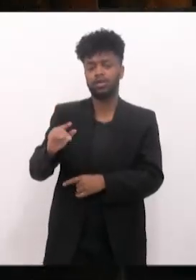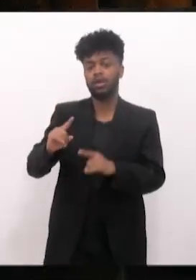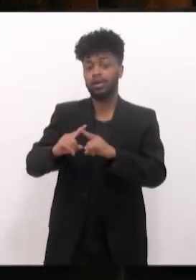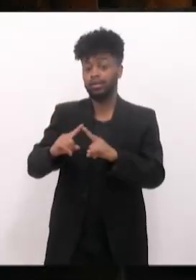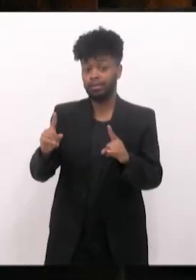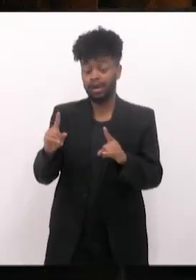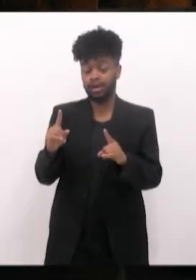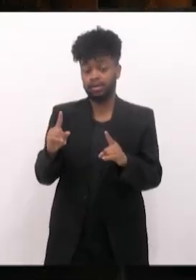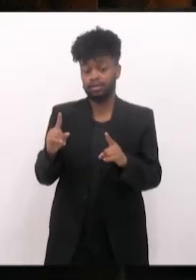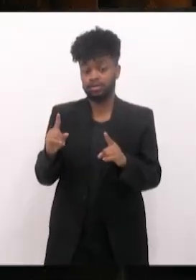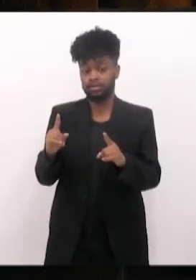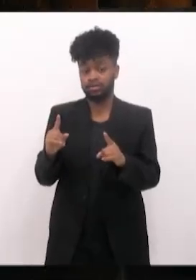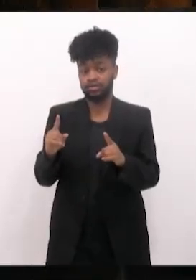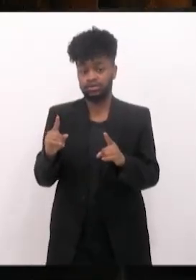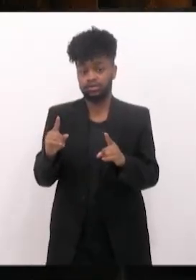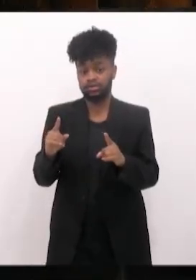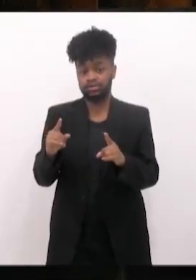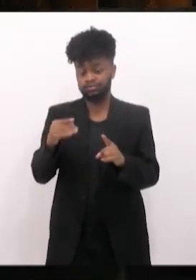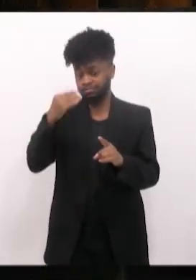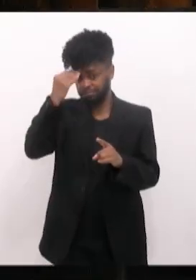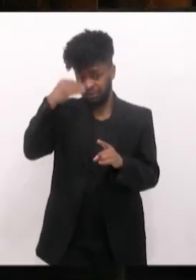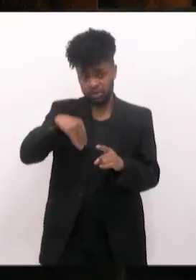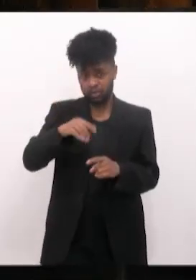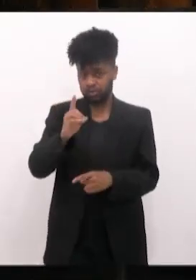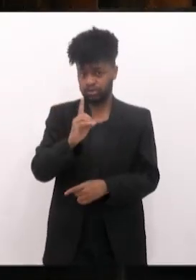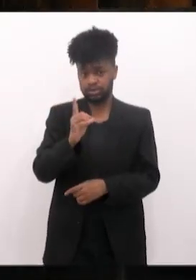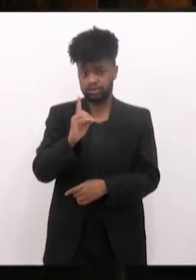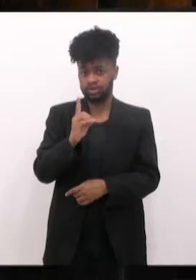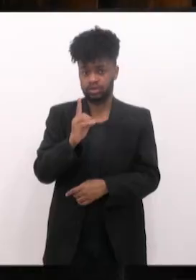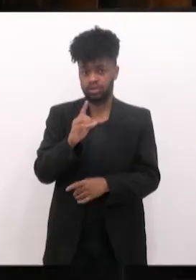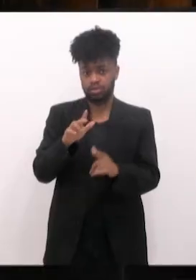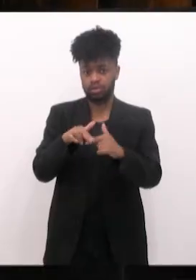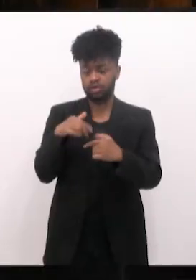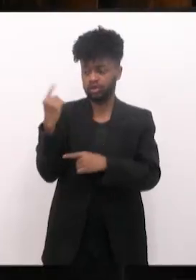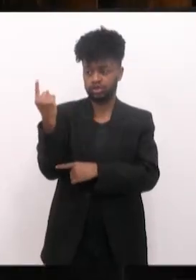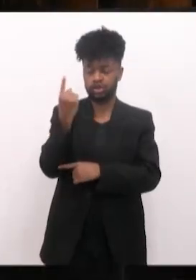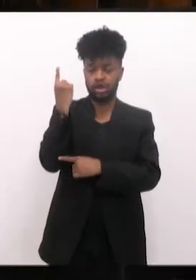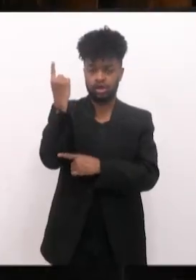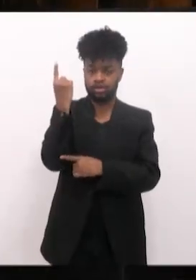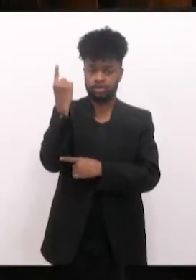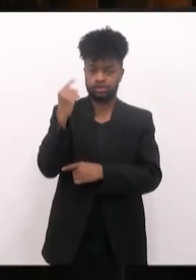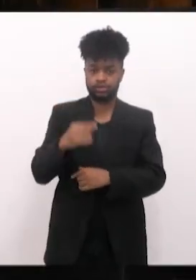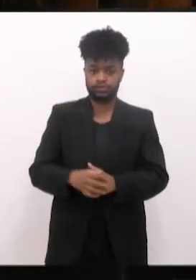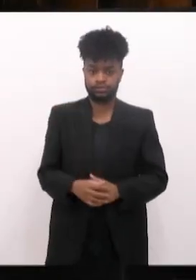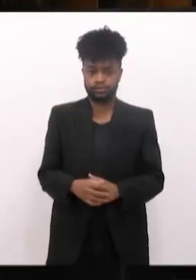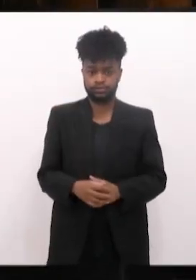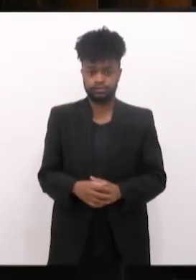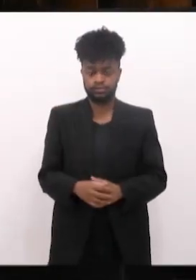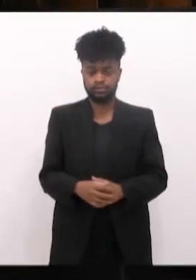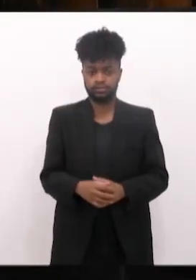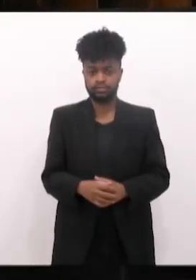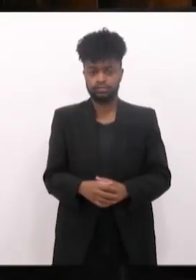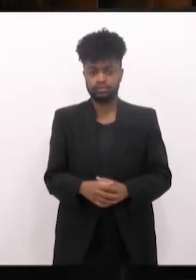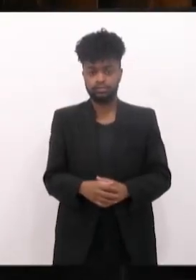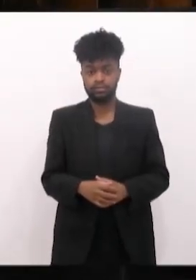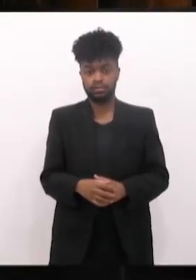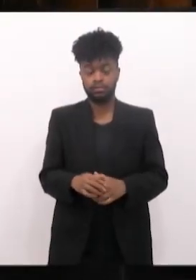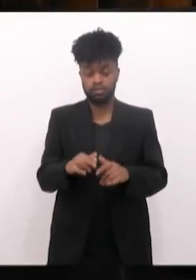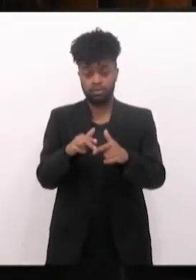mas que não se debruçou diante do gigante, mas que na sua